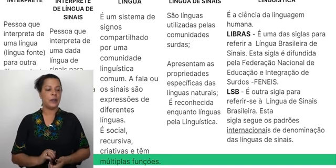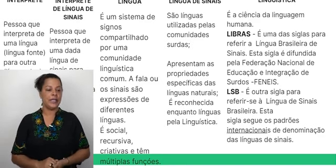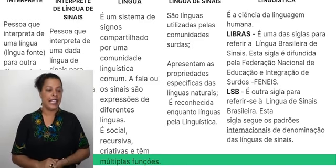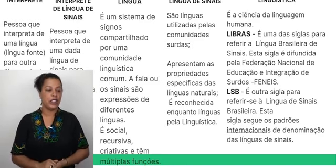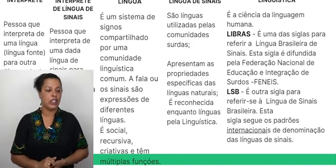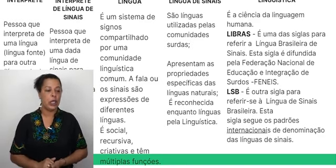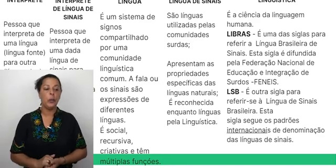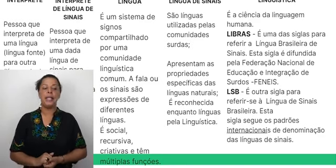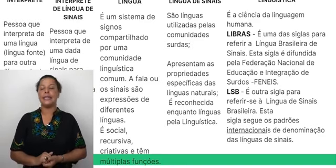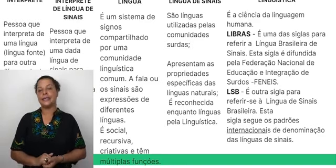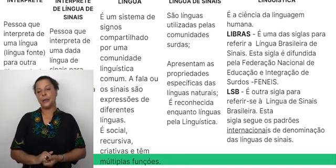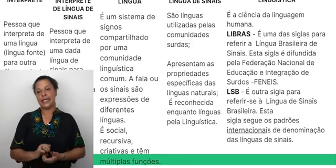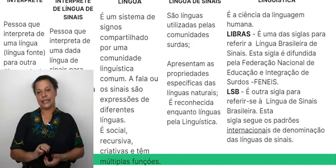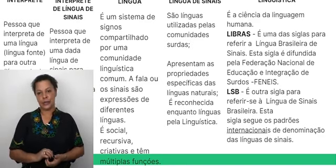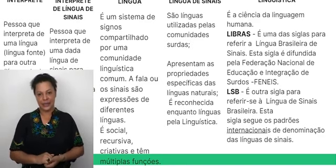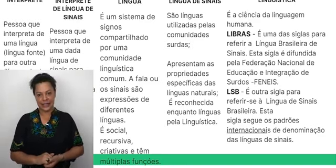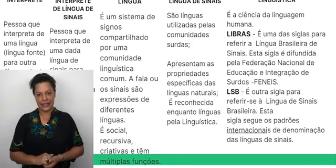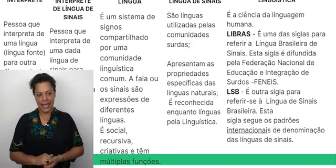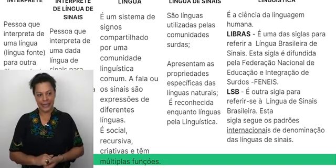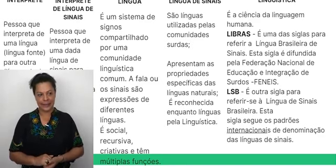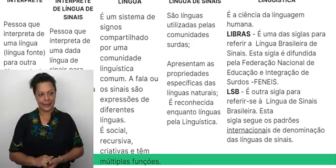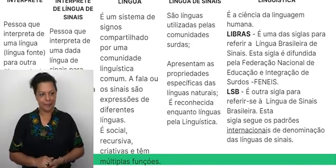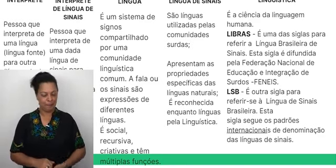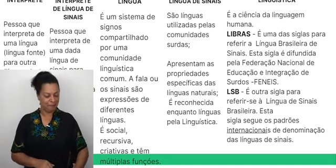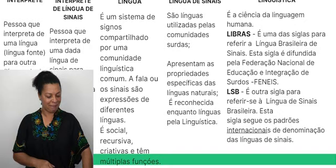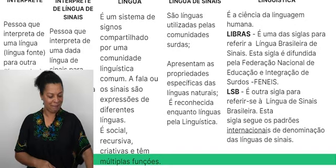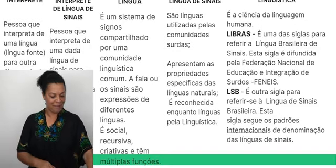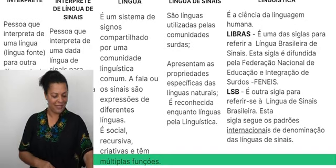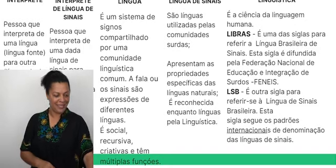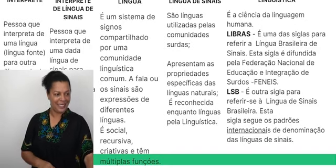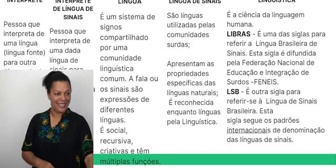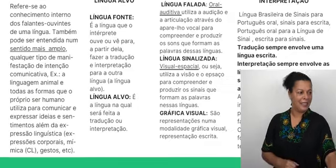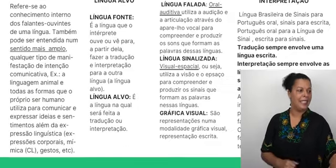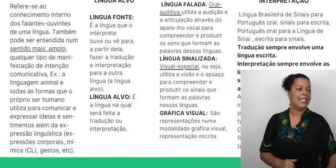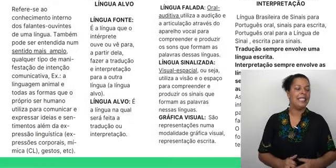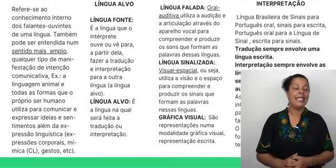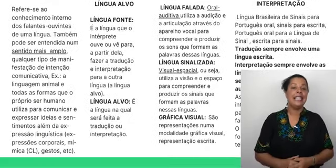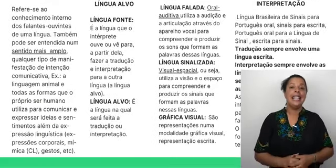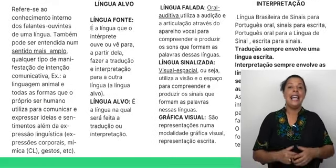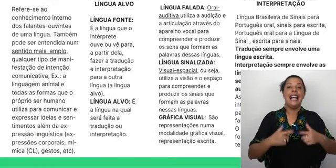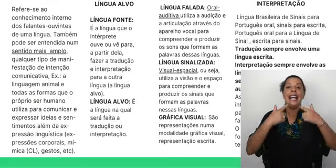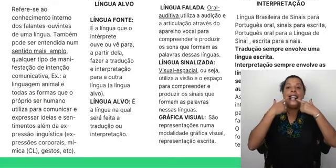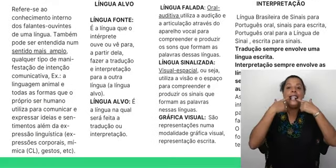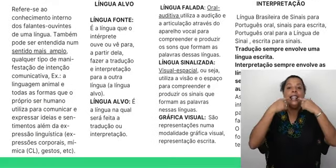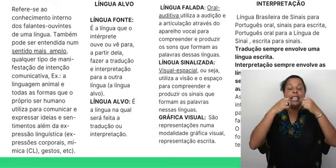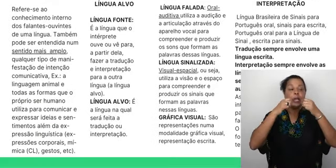padrões internacionais de denominação das línguas de sinais.